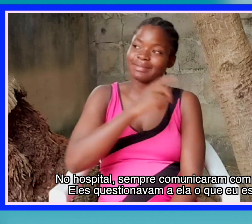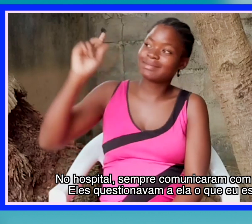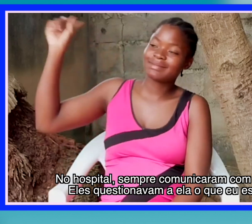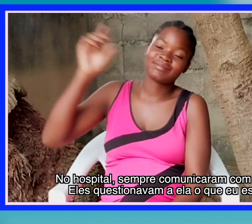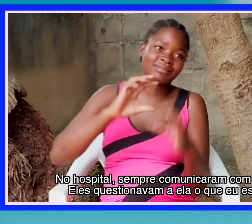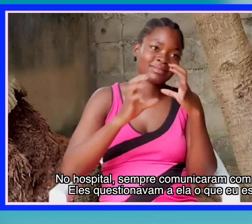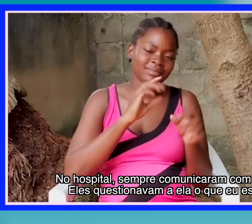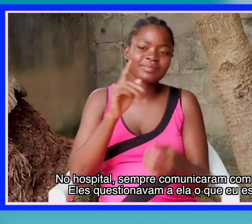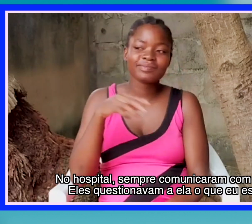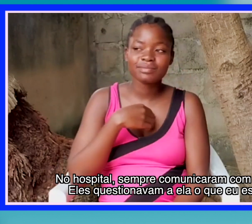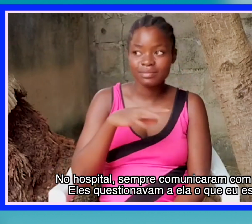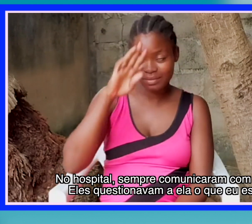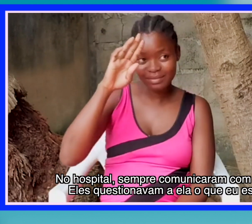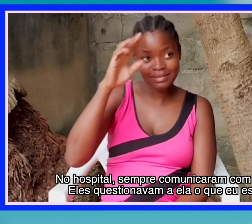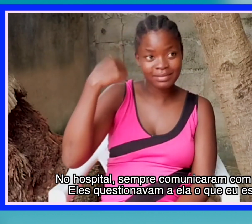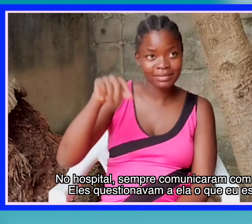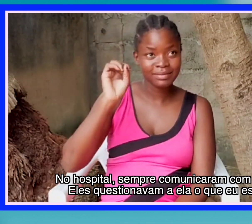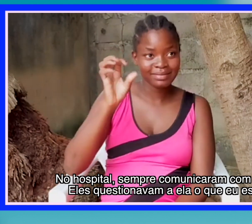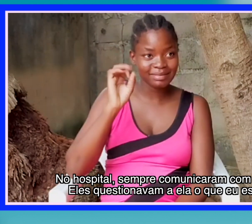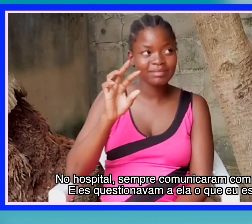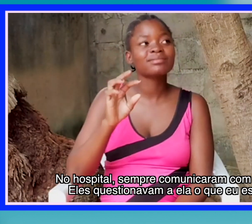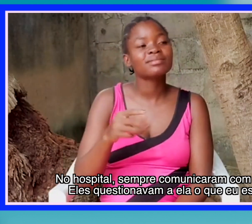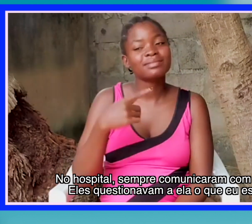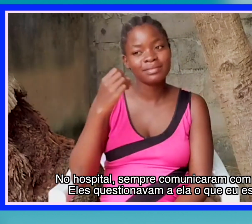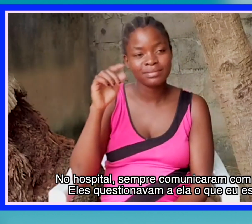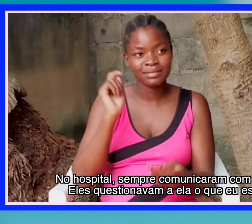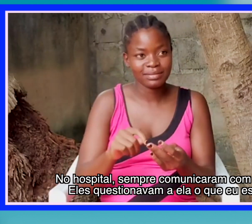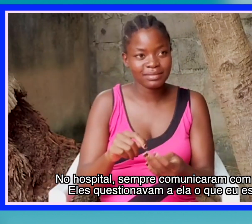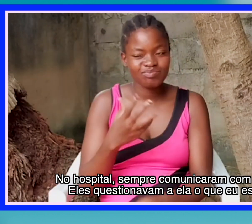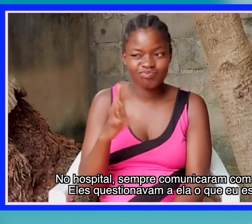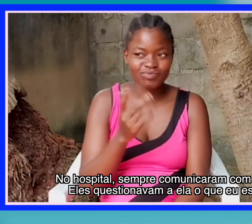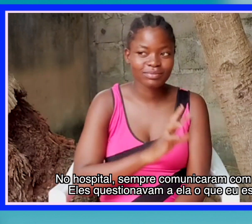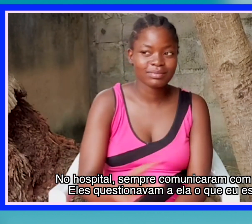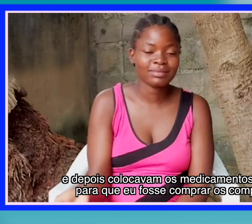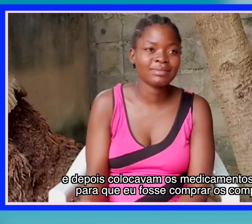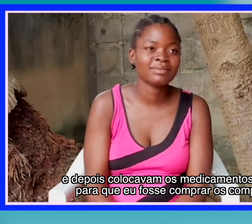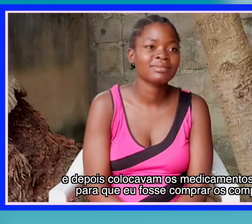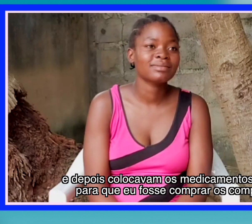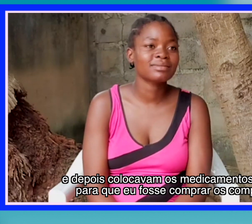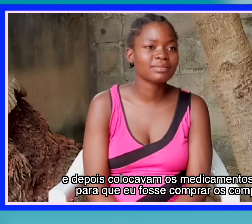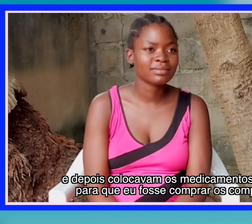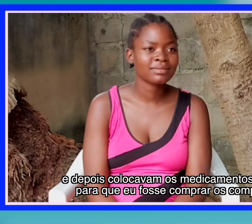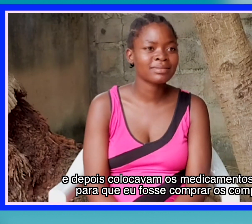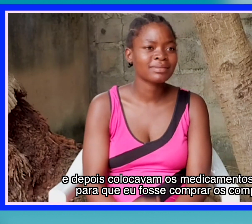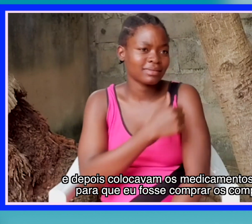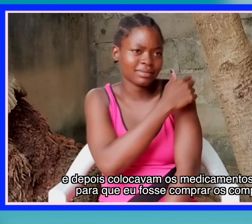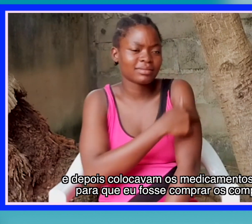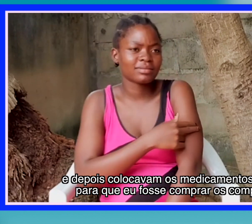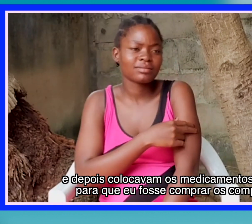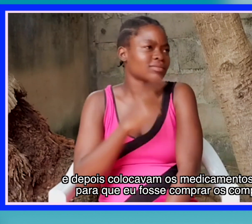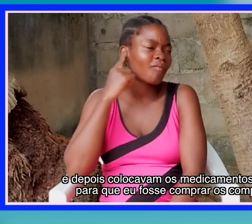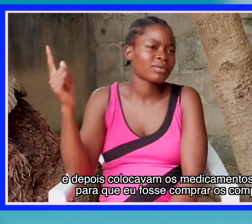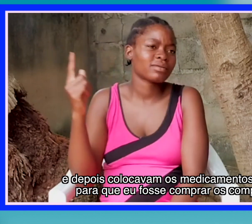No hospital sempre comunicaram com minha mãe. Eles questionavam a ela o que eu estava a sentir e